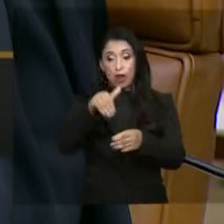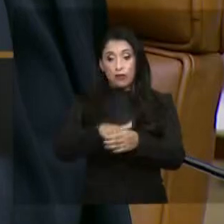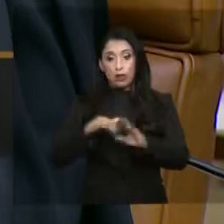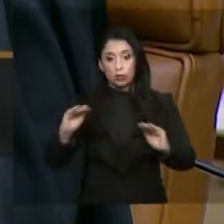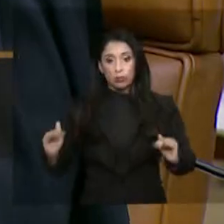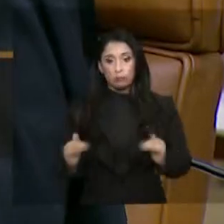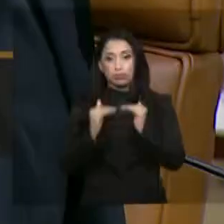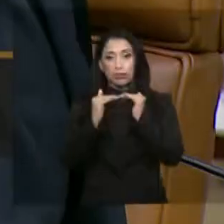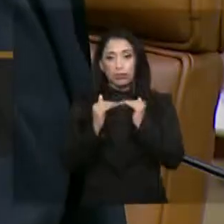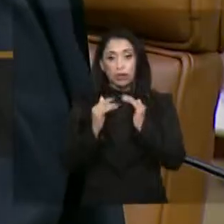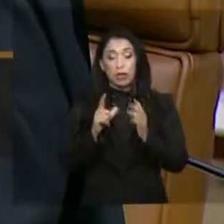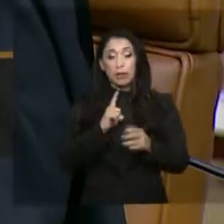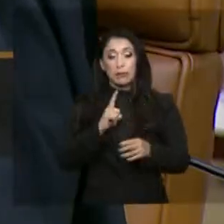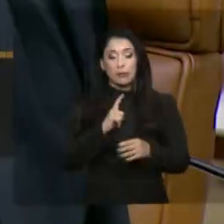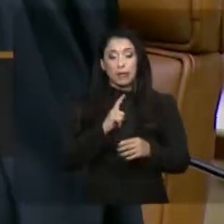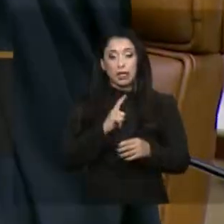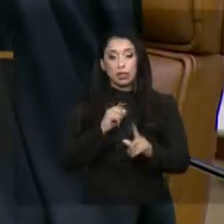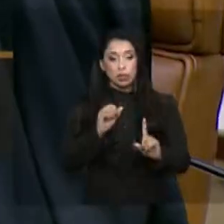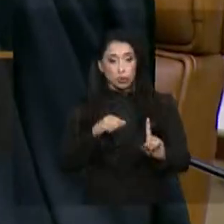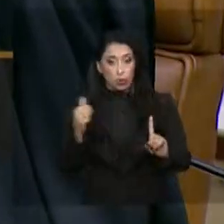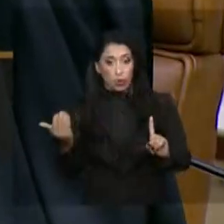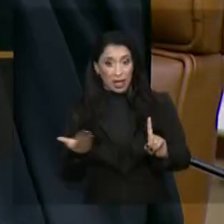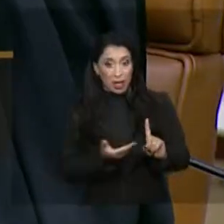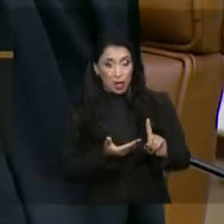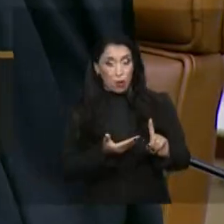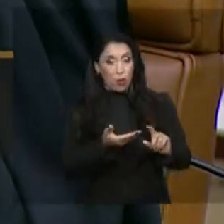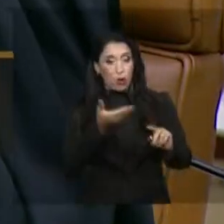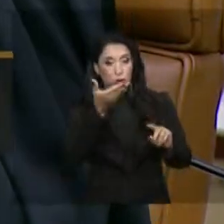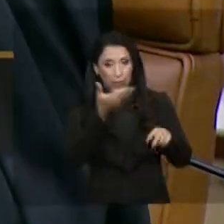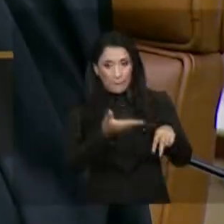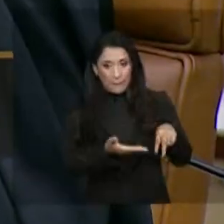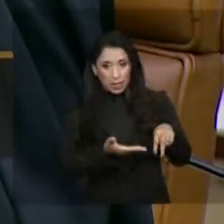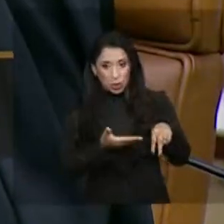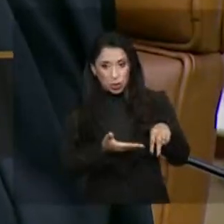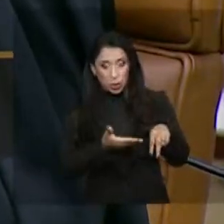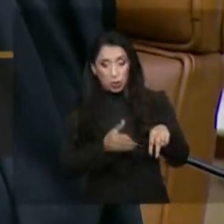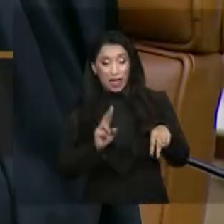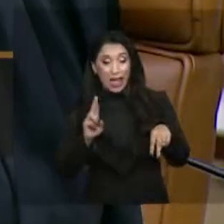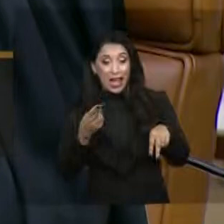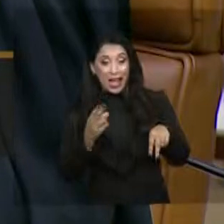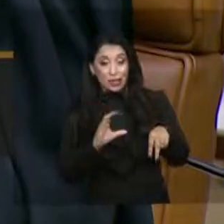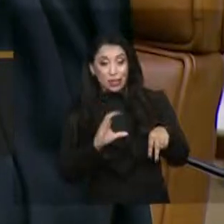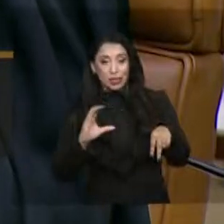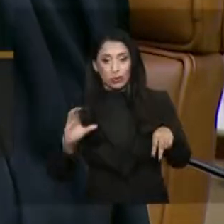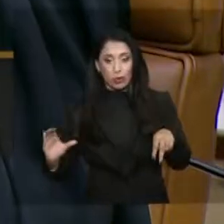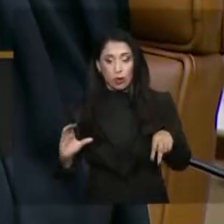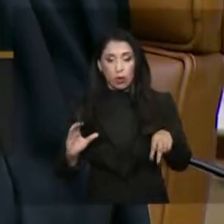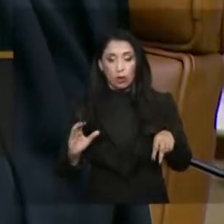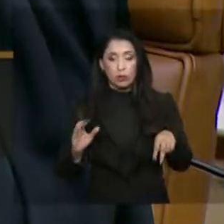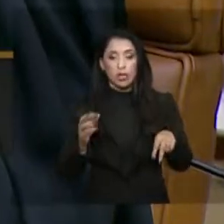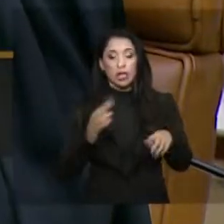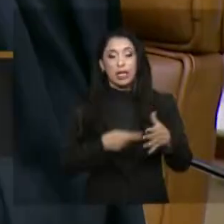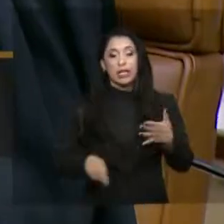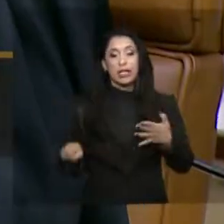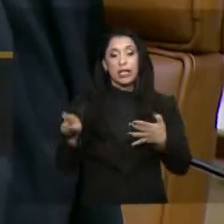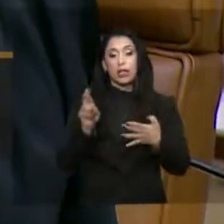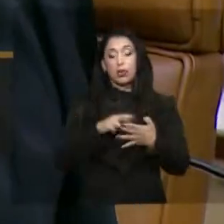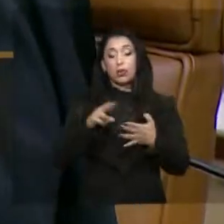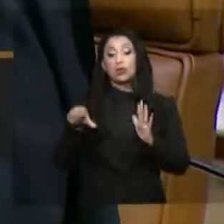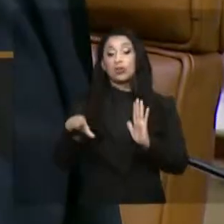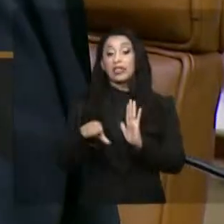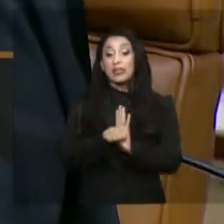a favor do réu ou do paciente no caso de habeas corpus e recursos em matéria